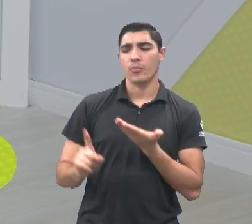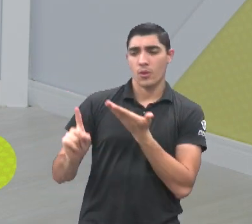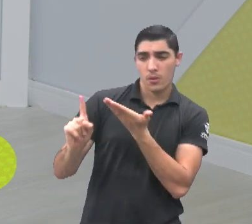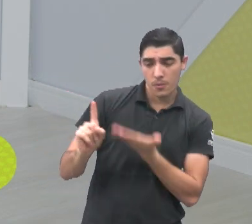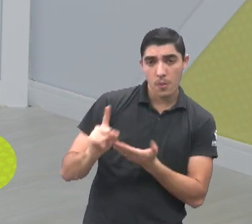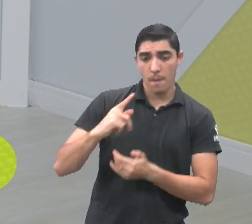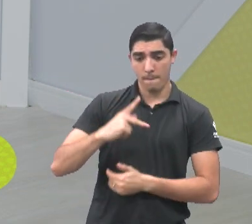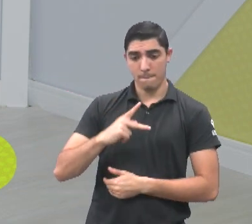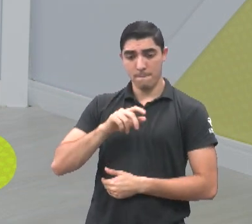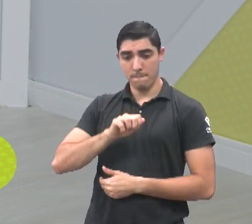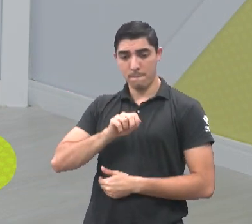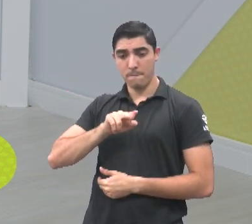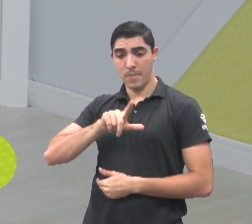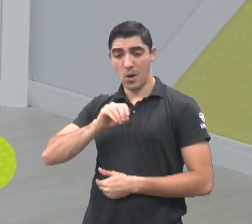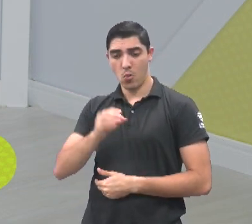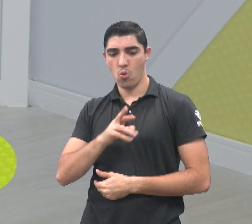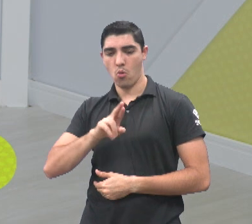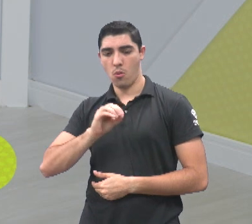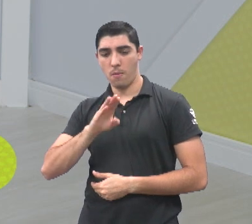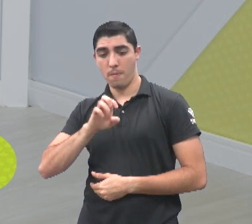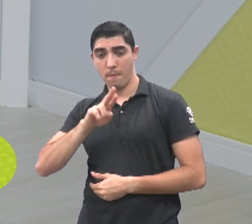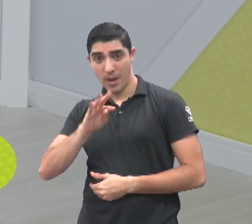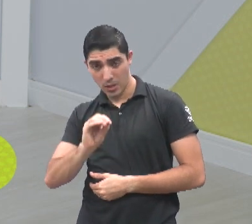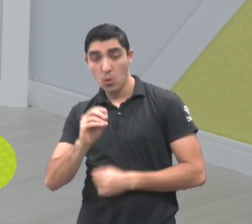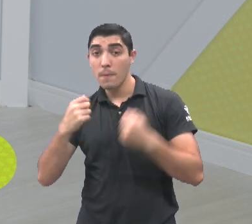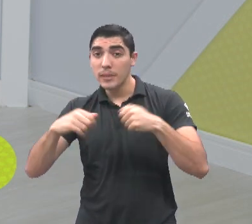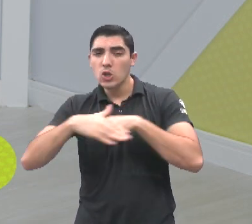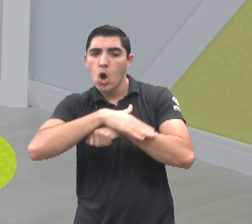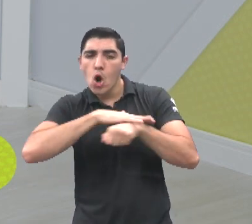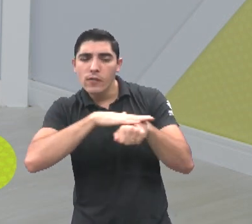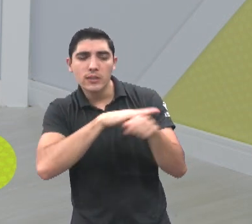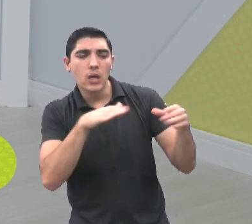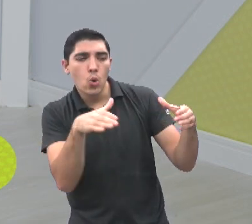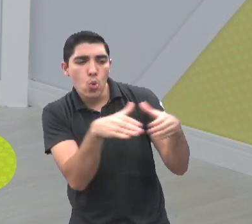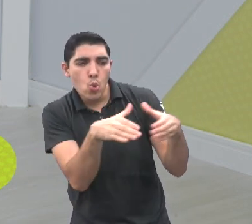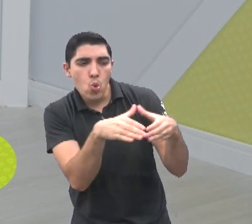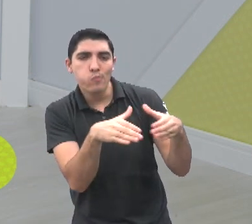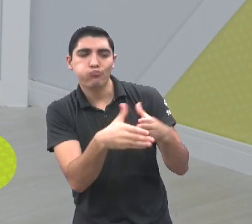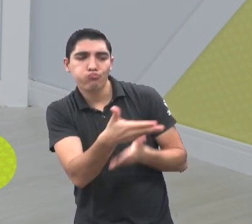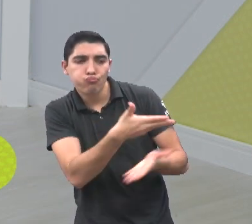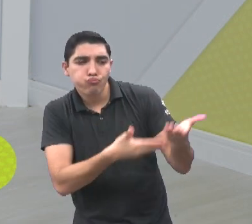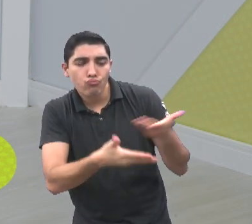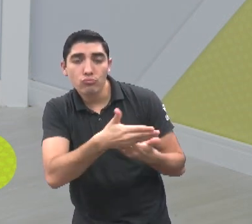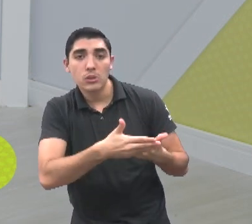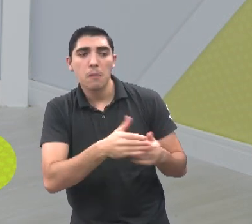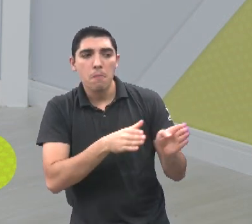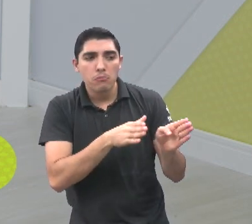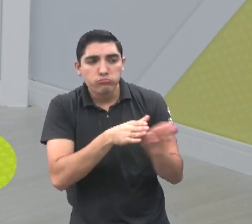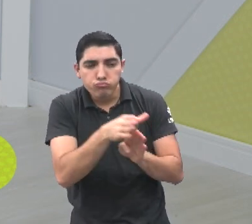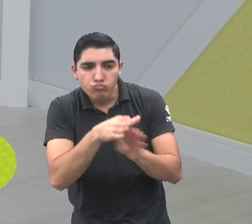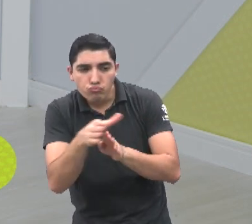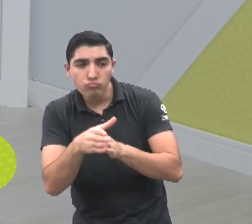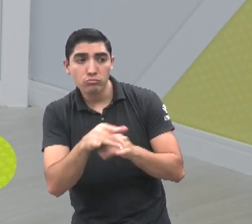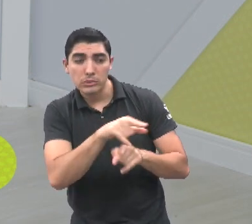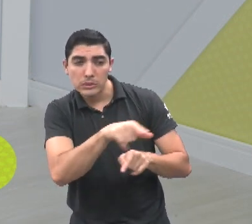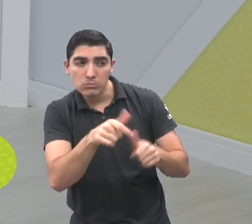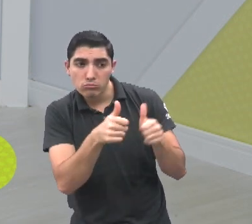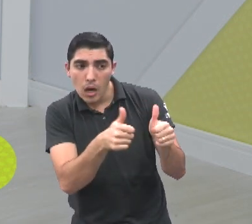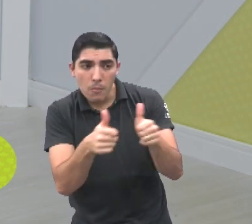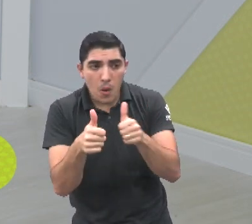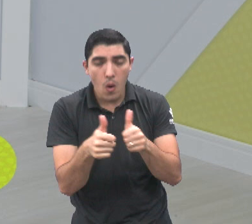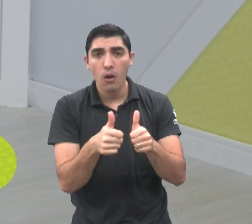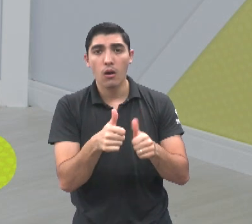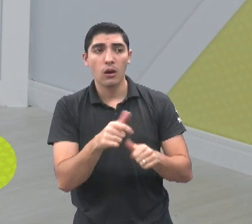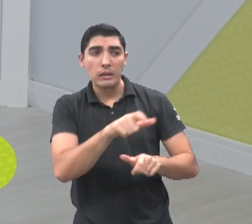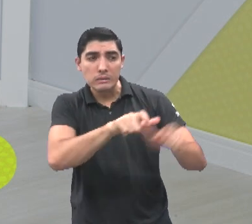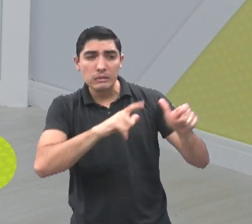elenco, saber como é que estão as coisas internamente, se está tudo bem, se o pessoal tem alguma diferença que já fale agora para resolver essas